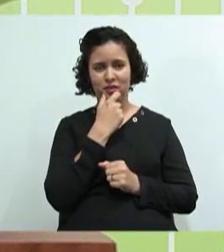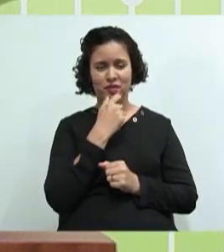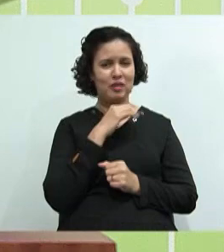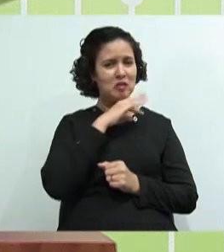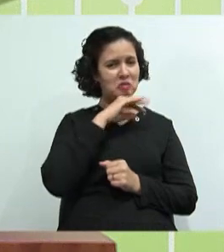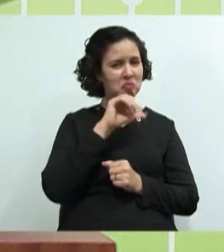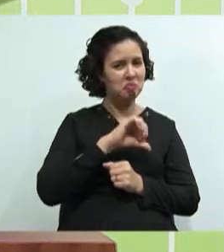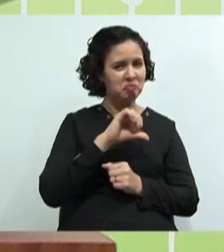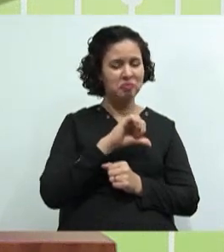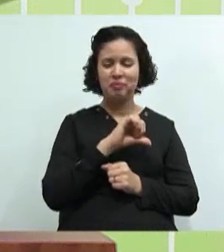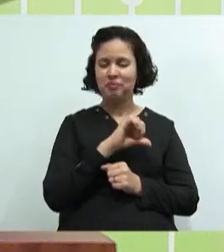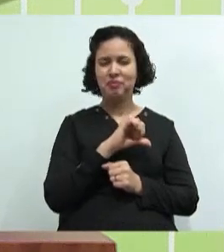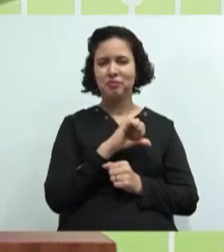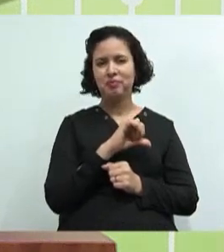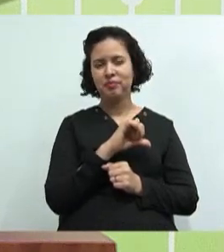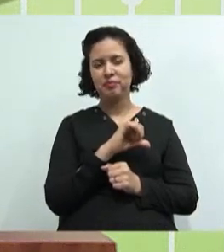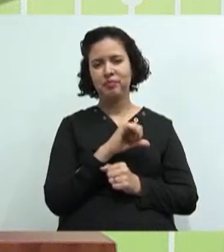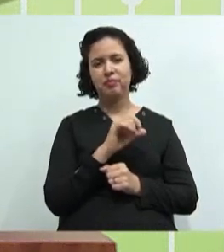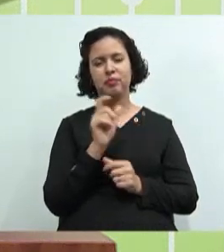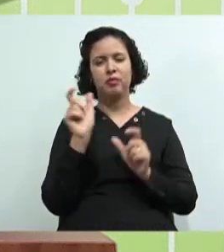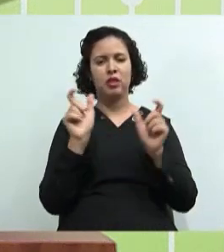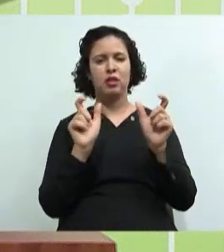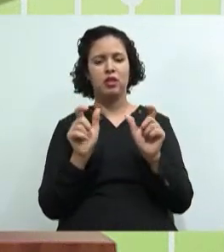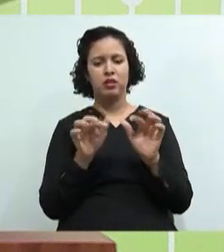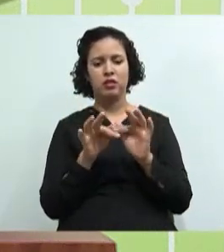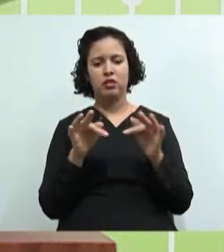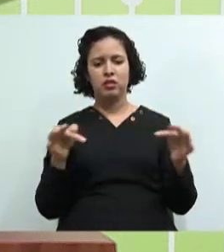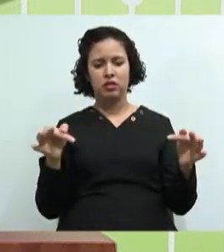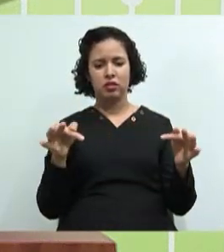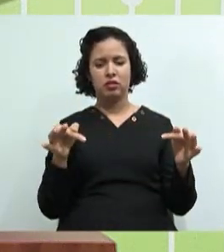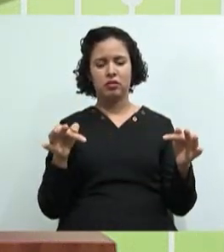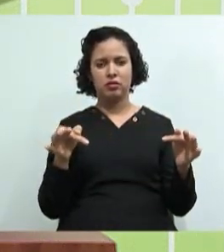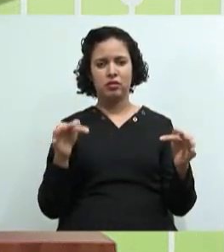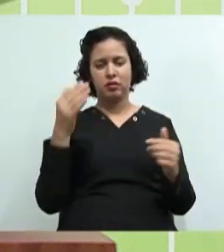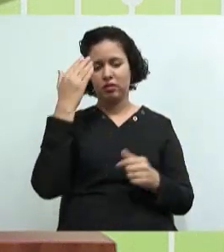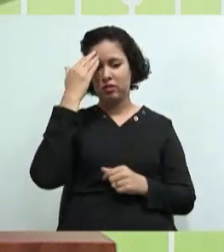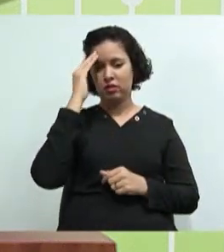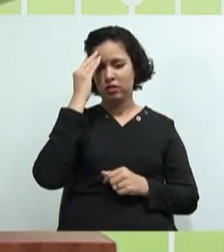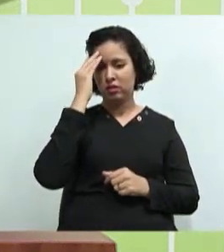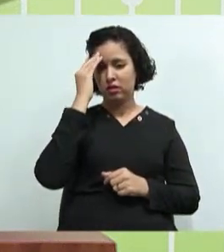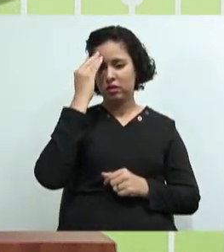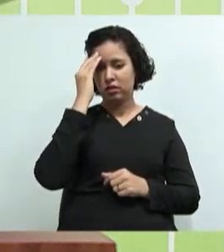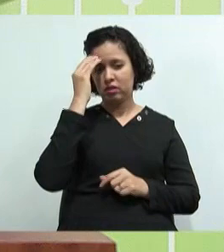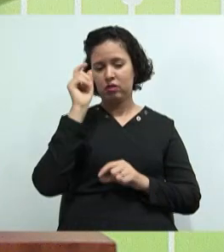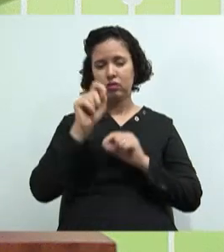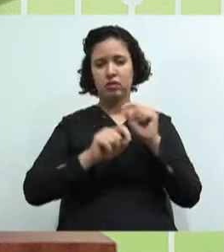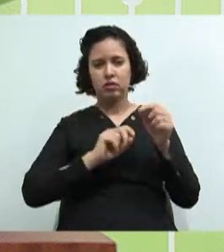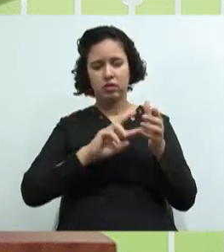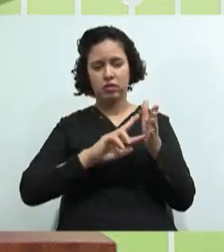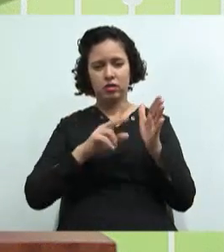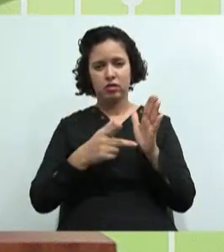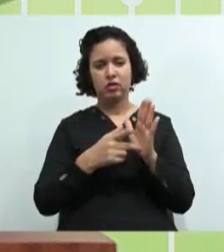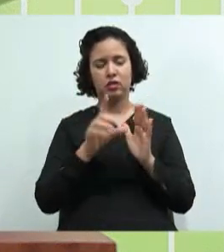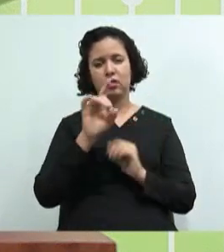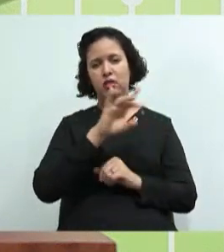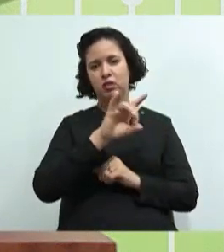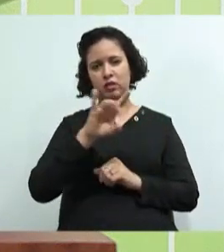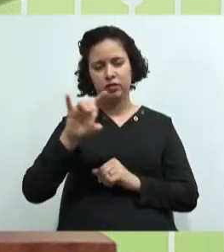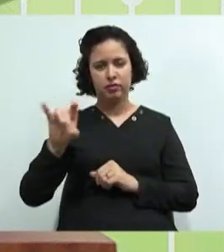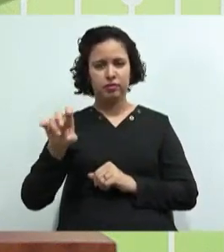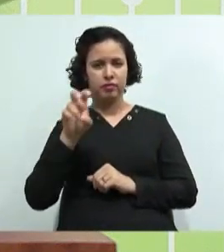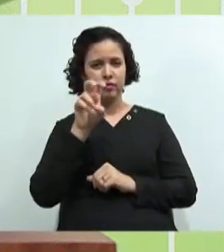mal, né? Para essas palavrinhas mais simples aí, até que ele está bem, né? Então você entendeu aí, ó, o que significa cada um